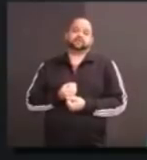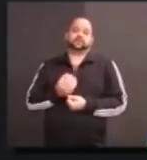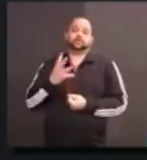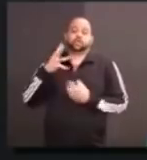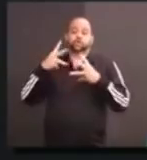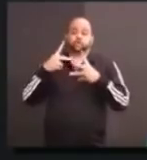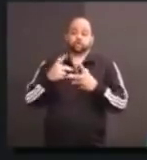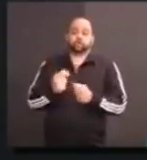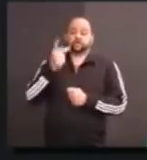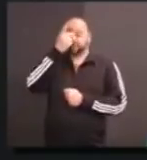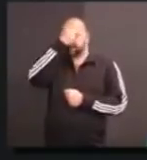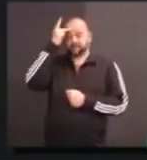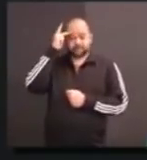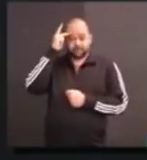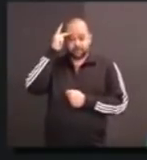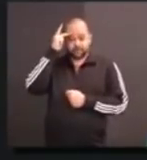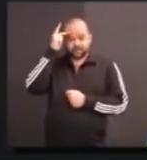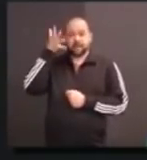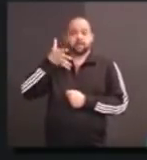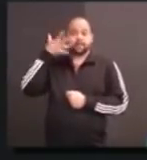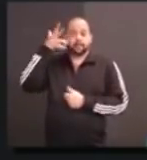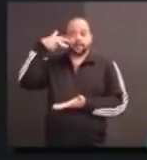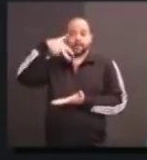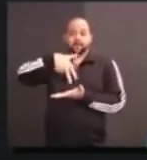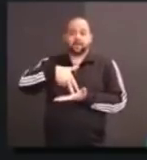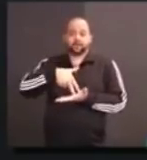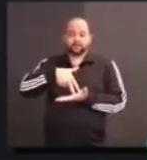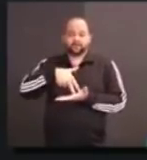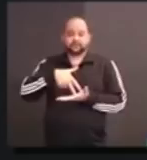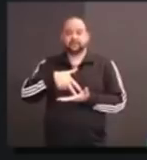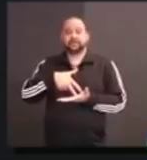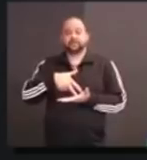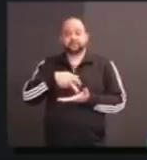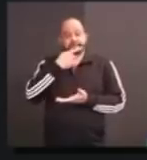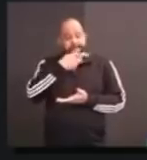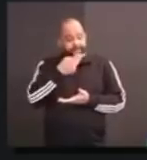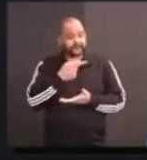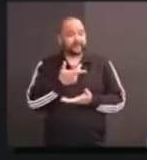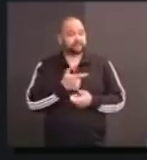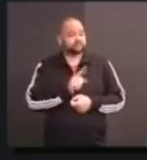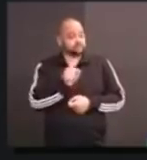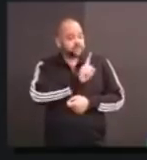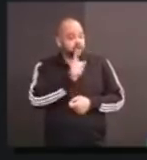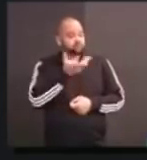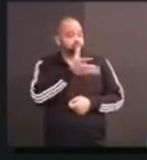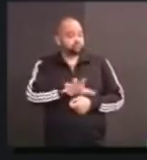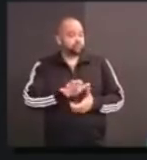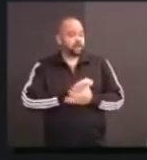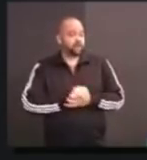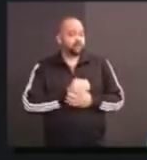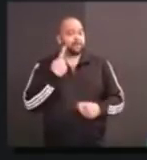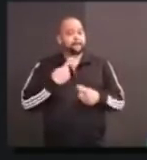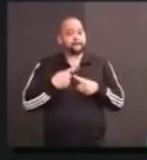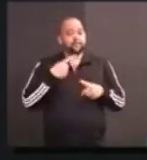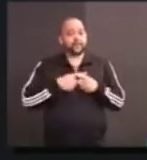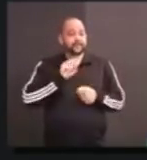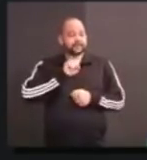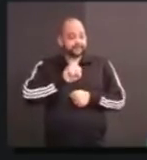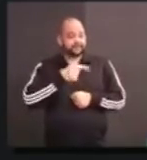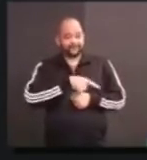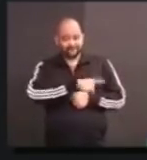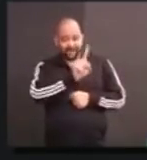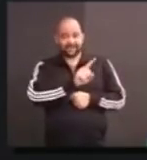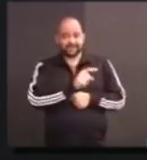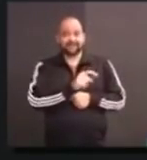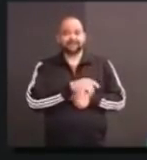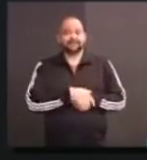todo orador espírita deveria dizer: não, não vou. Porque se vai dar o aval